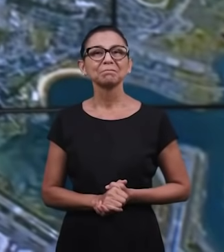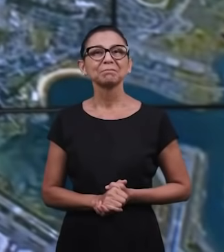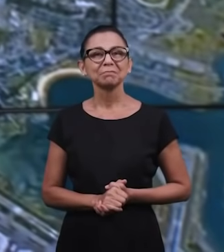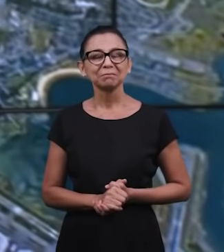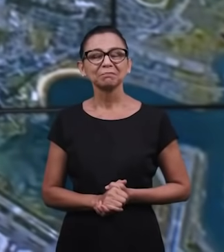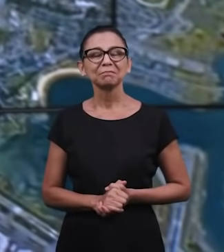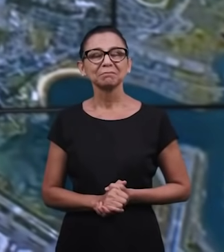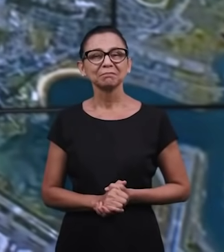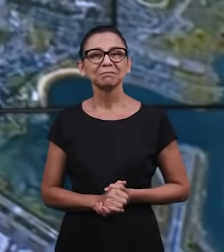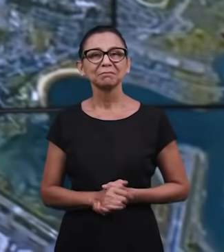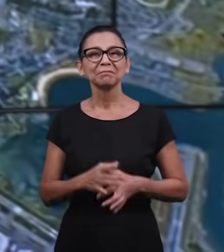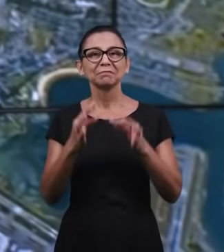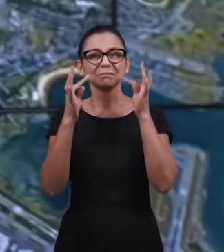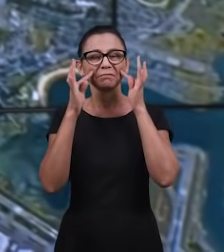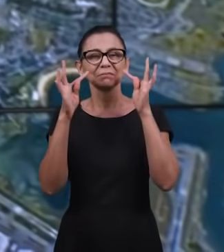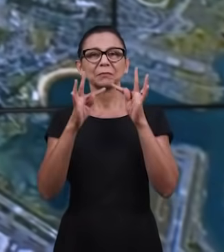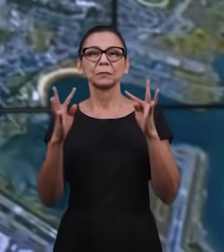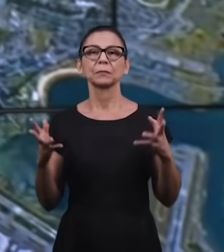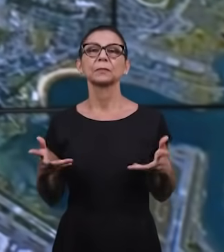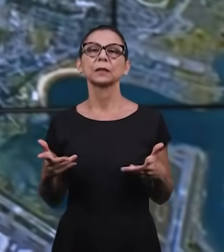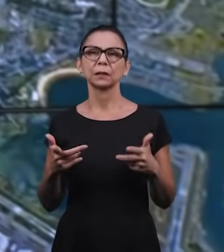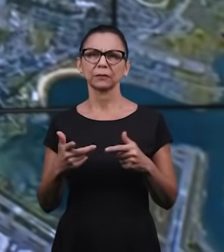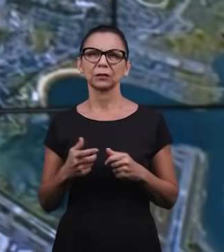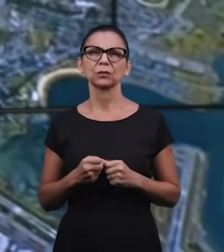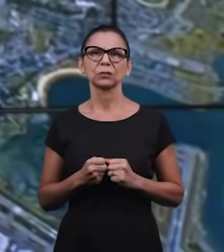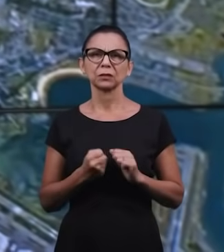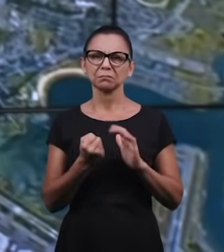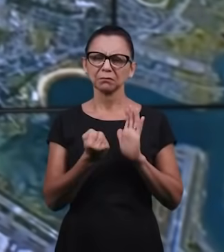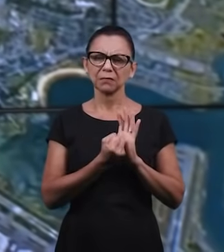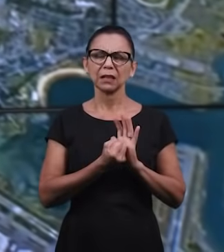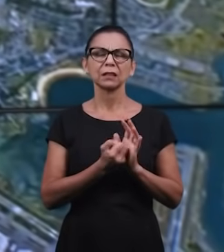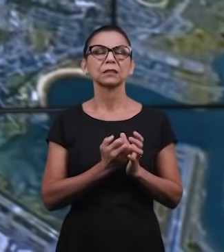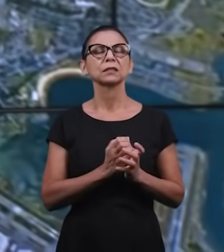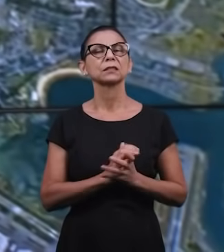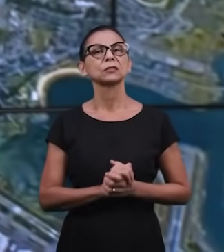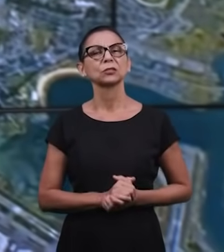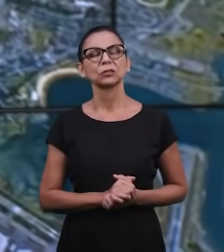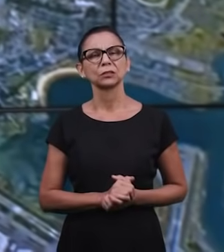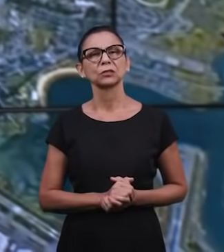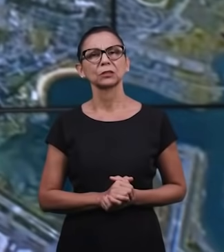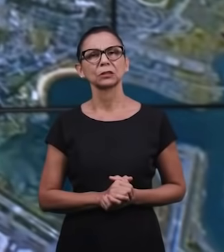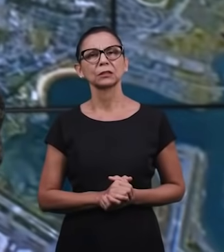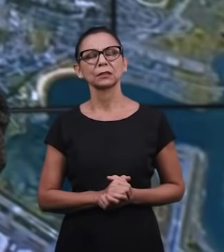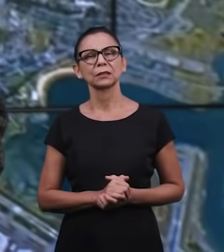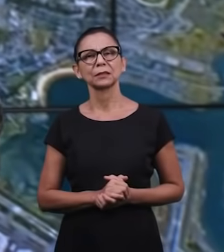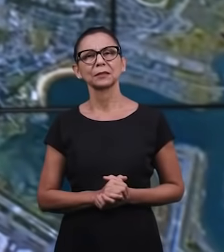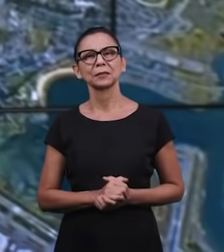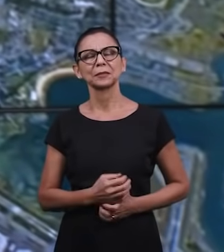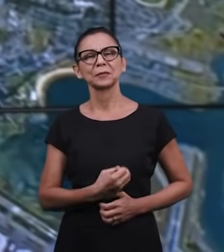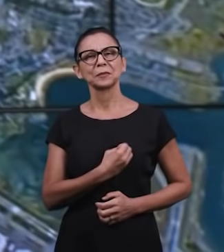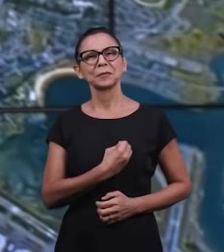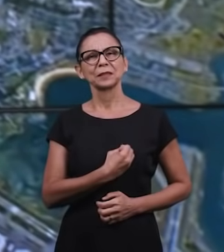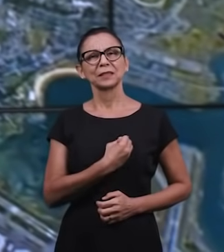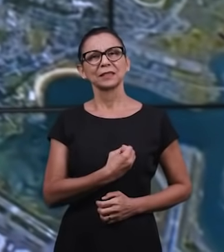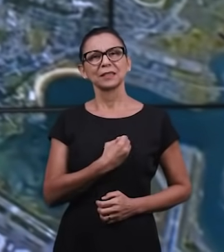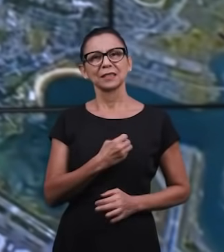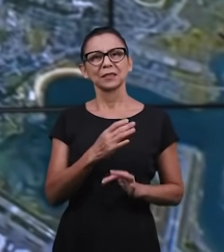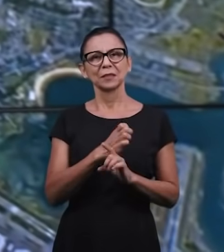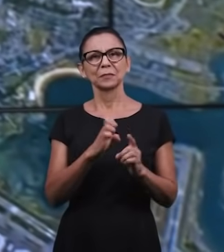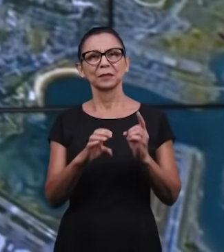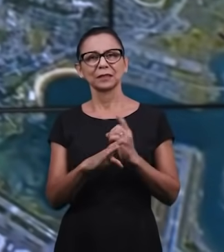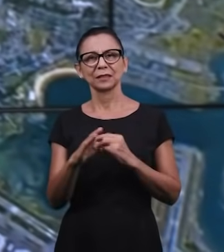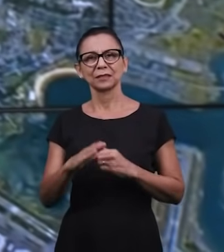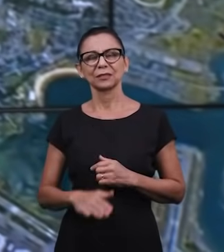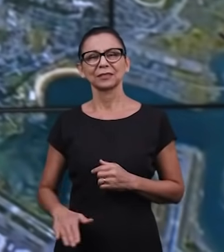pontificar esse testemunho, que isso realmente é marcante em termos de escola bíblica dominical na participação